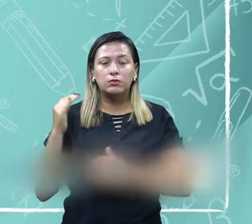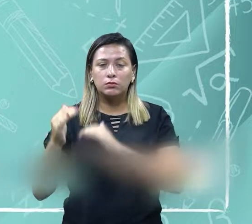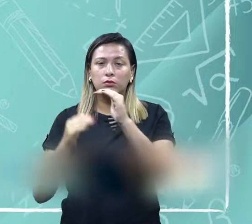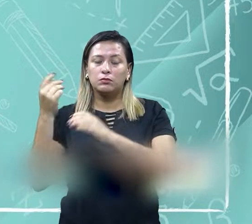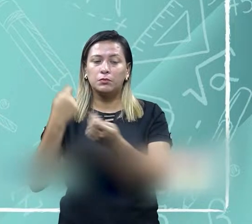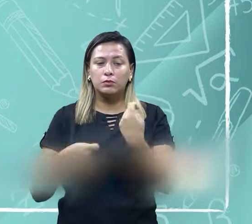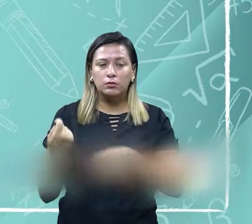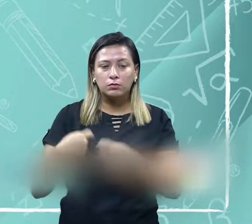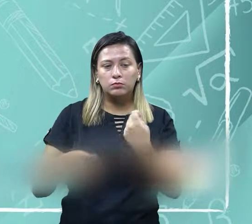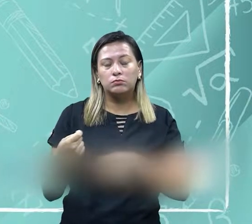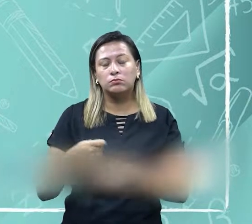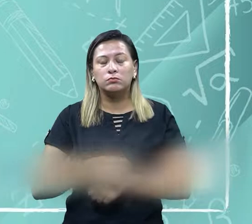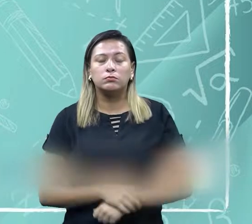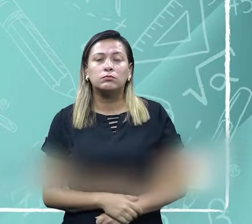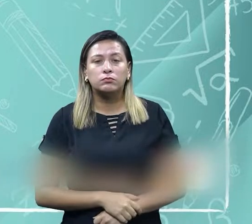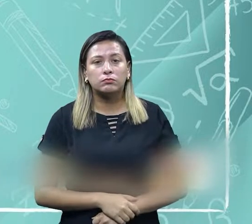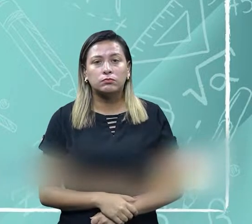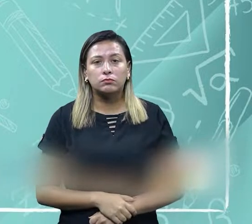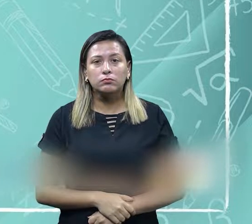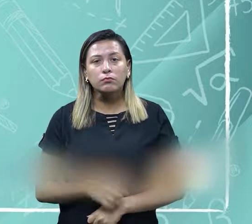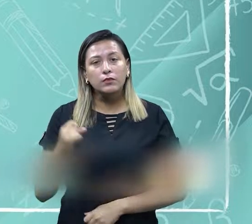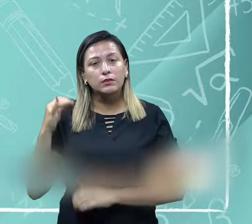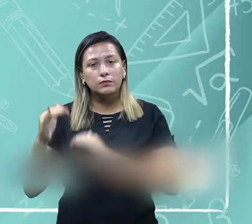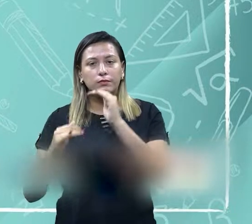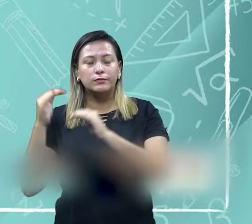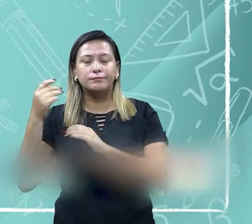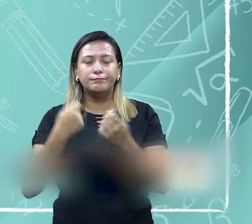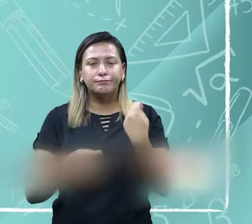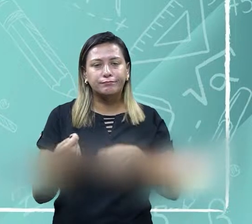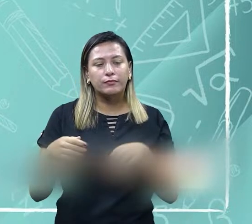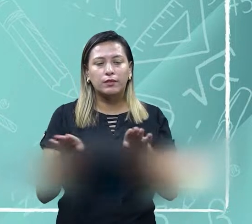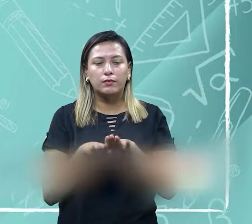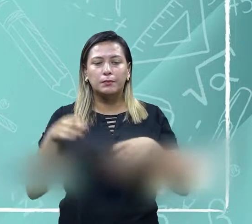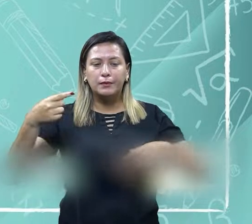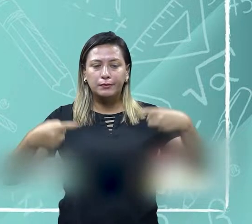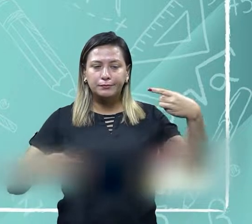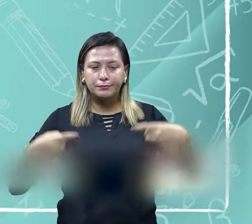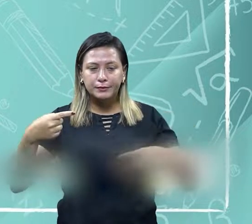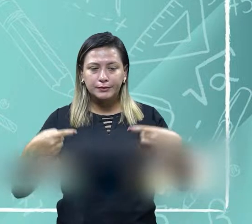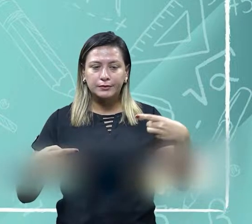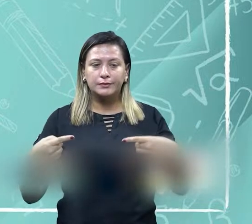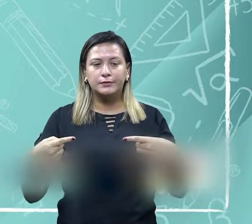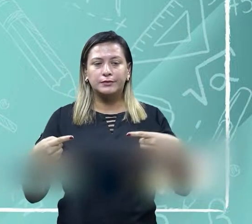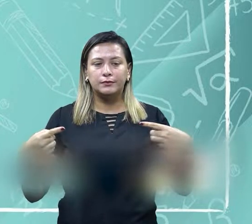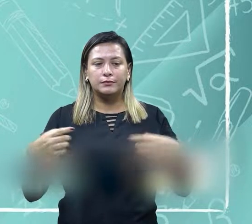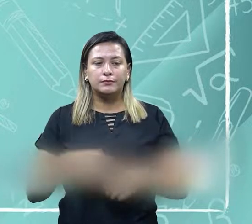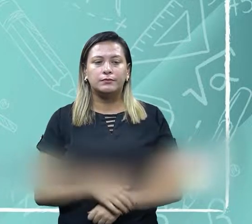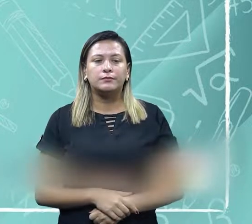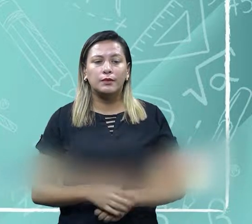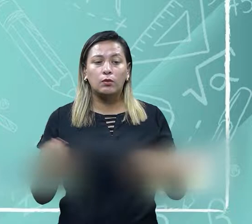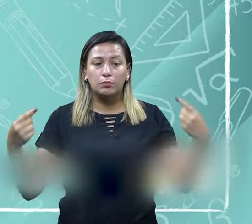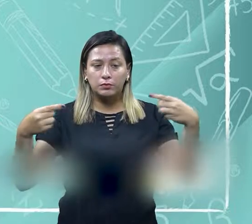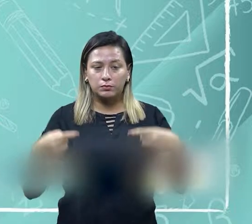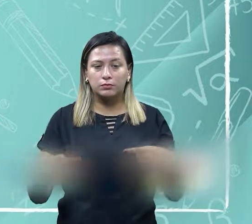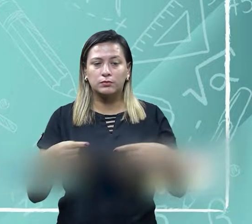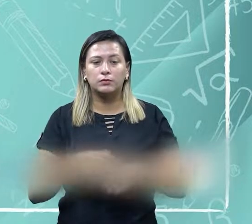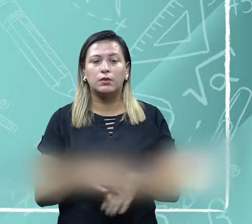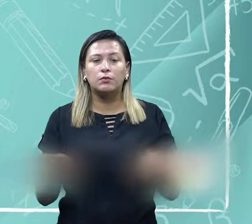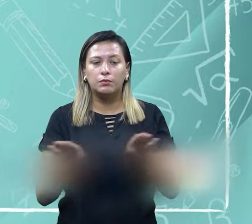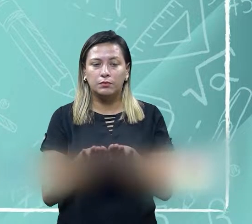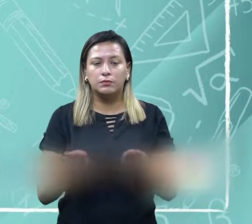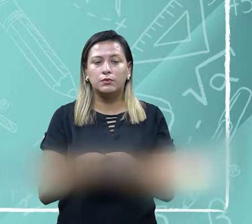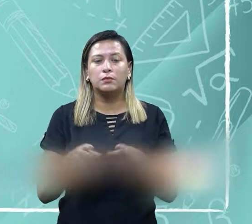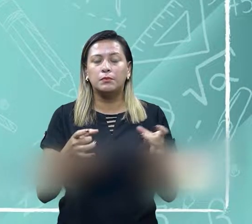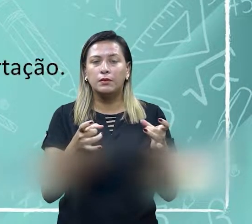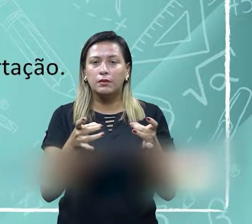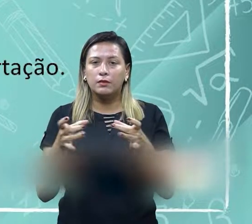crescimento econômico, né? Se aquele país está em crescimento econômico, o nível de competição e o potencial de mercado com relação ao produto,